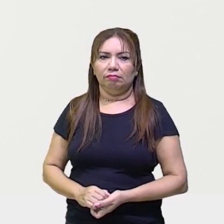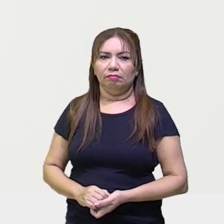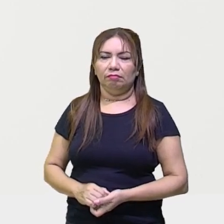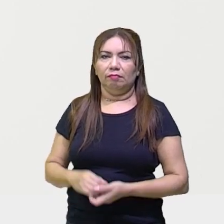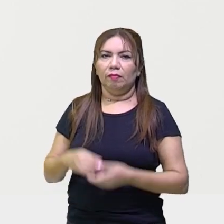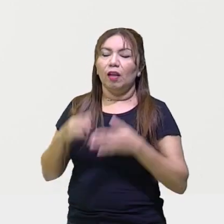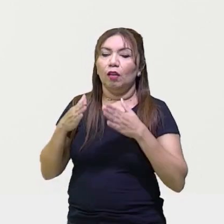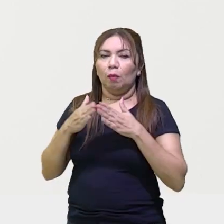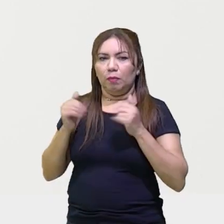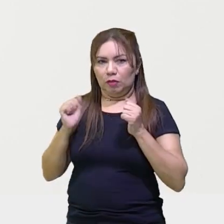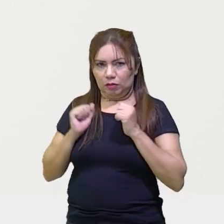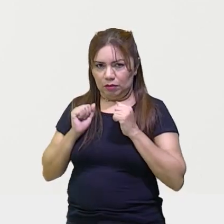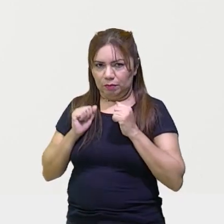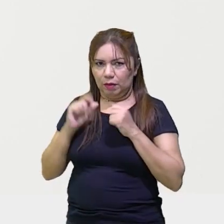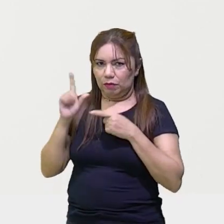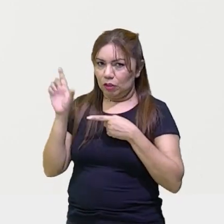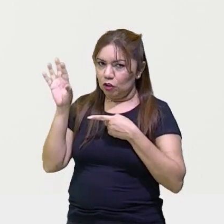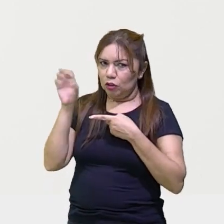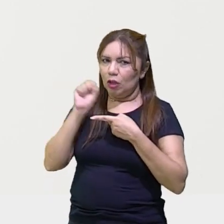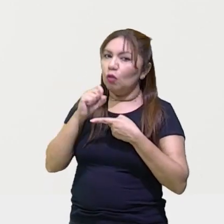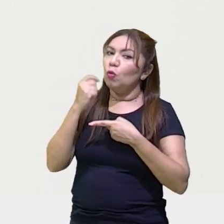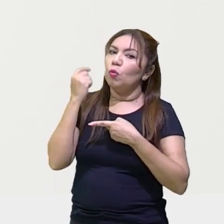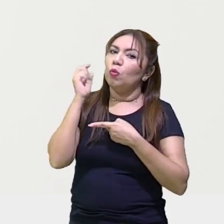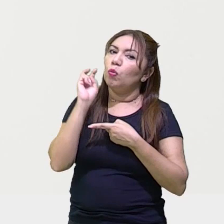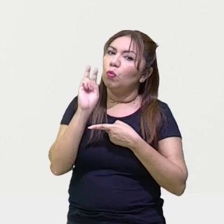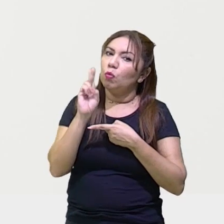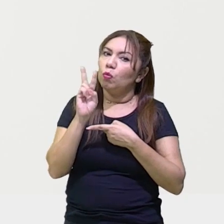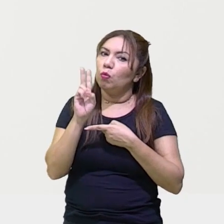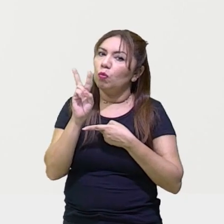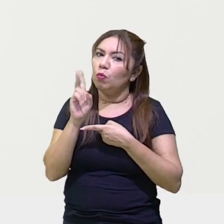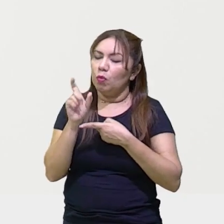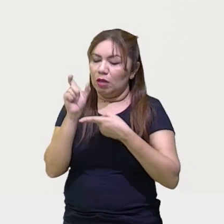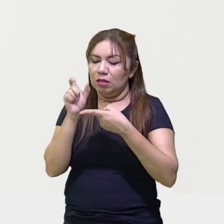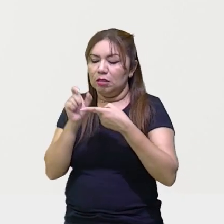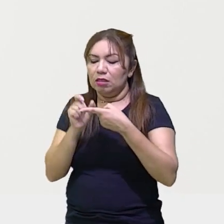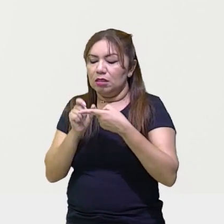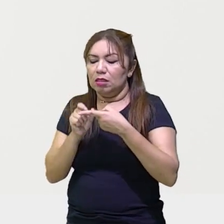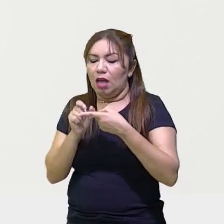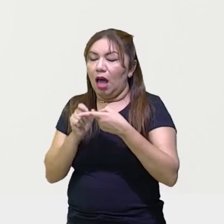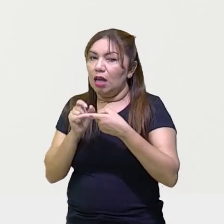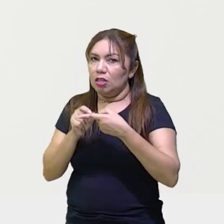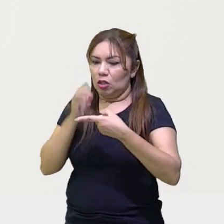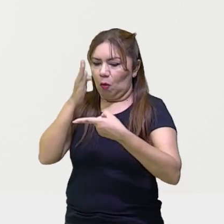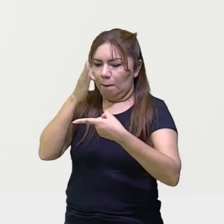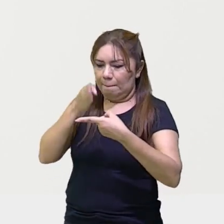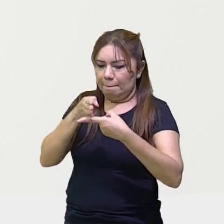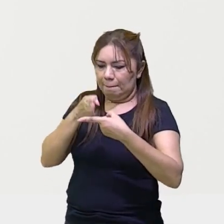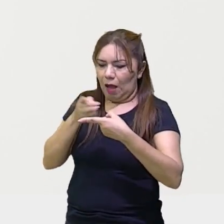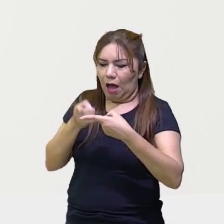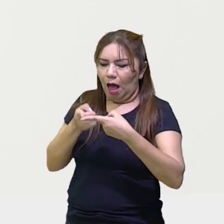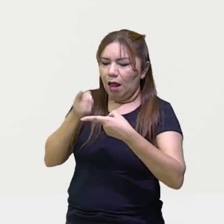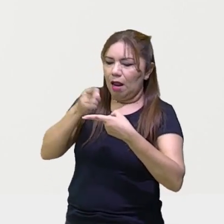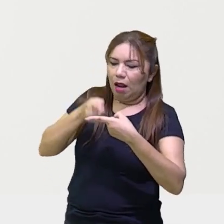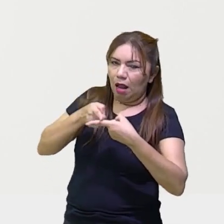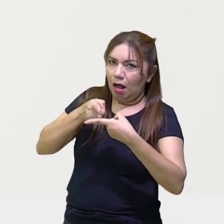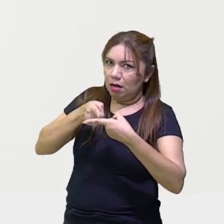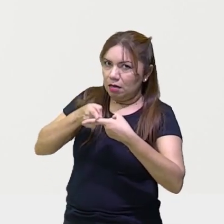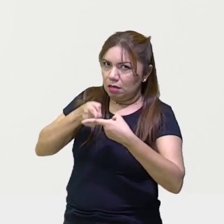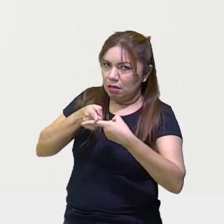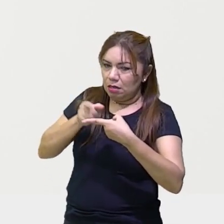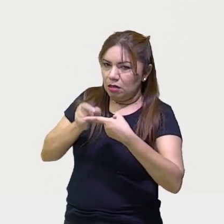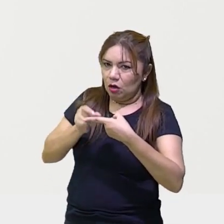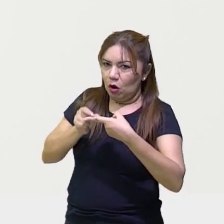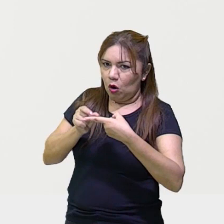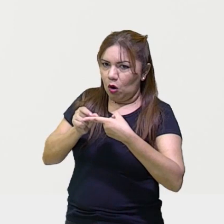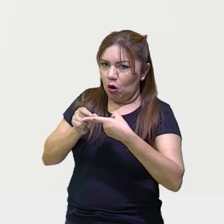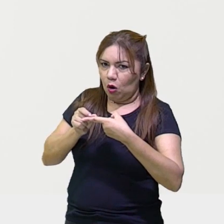Pedi que vocês tirassem somente 2 proparoxítonas. O que eu posso lembrar das proparoxítonas? Gente, ela é mais fácil.